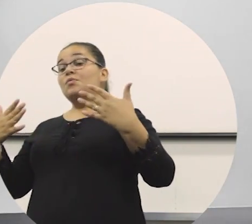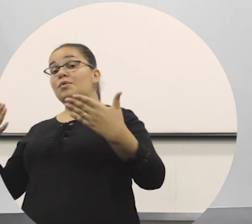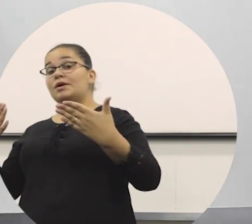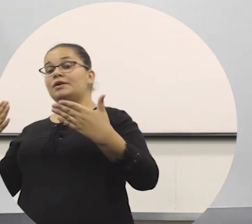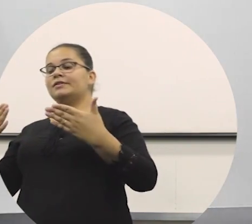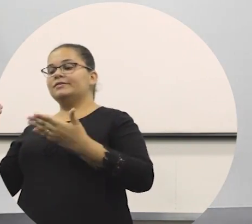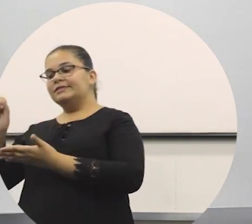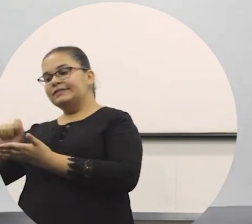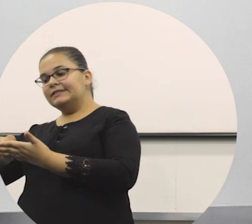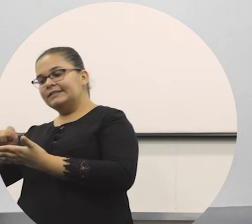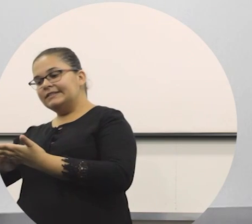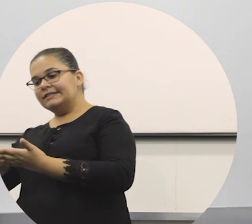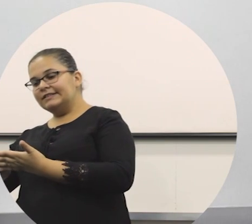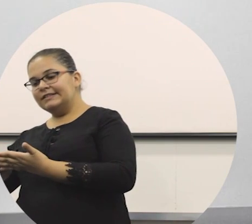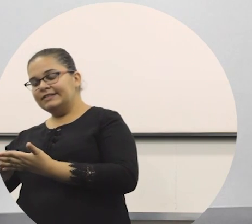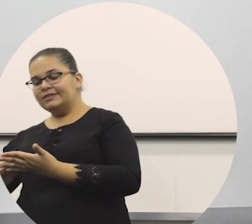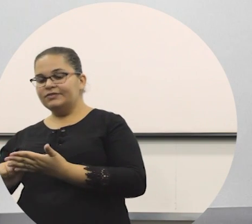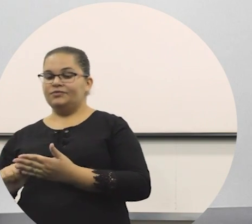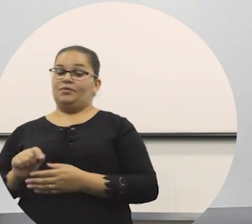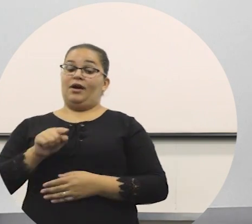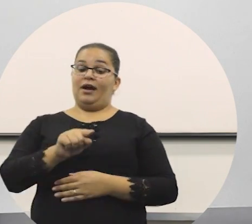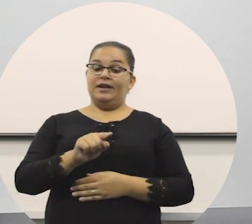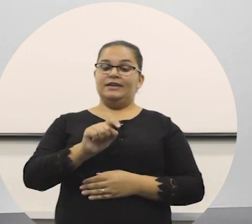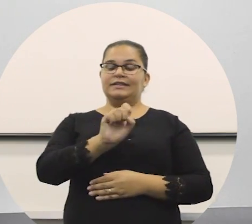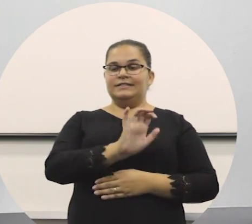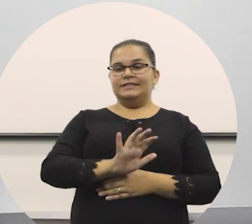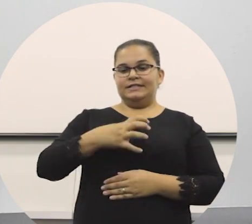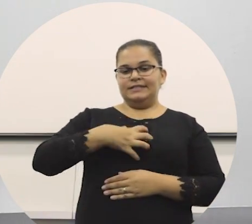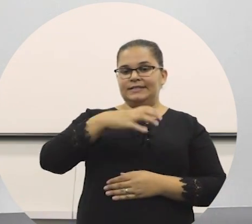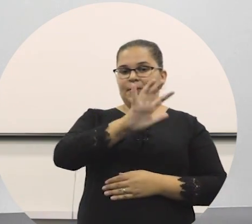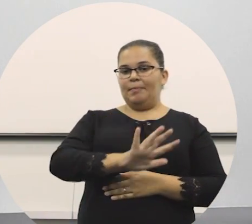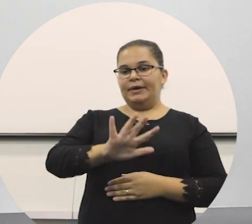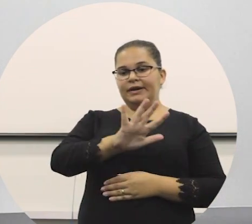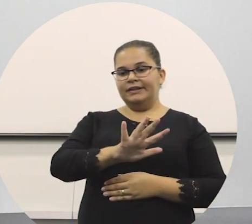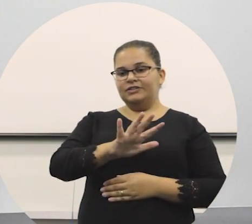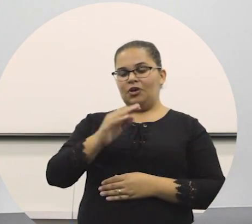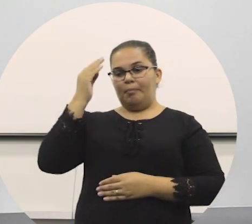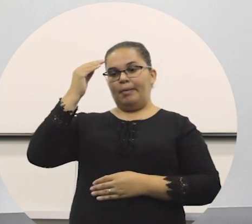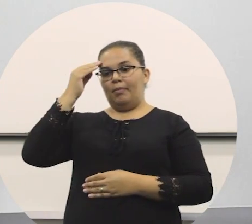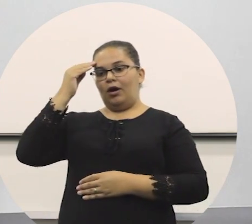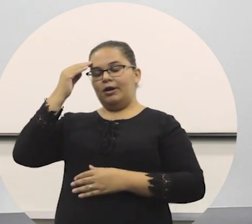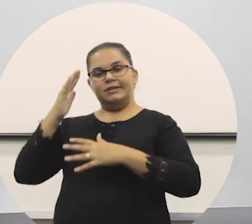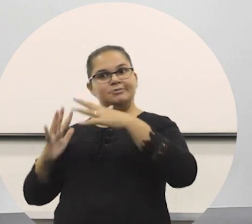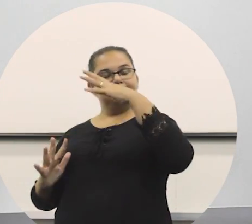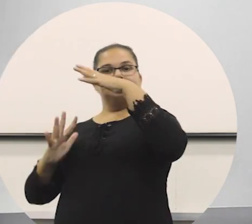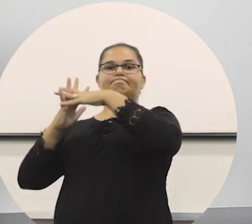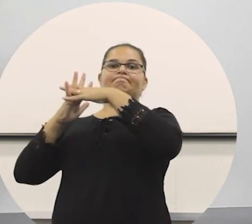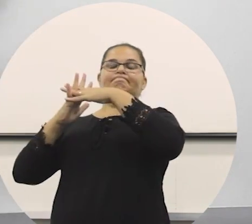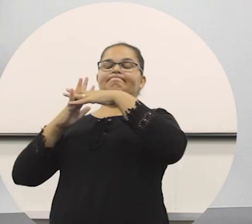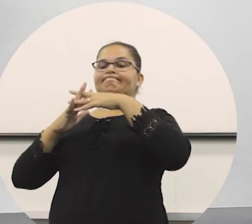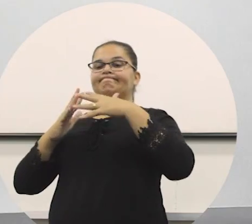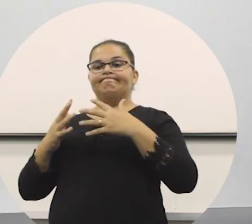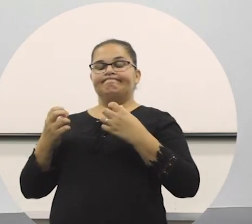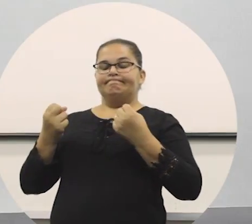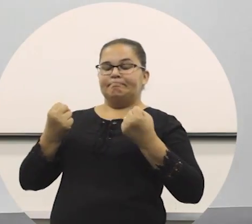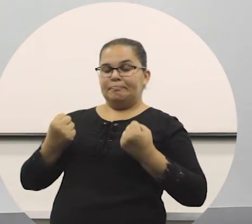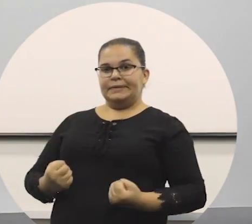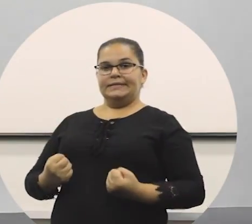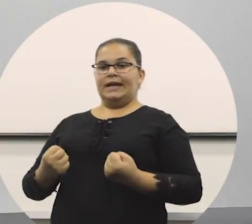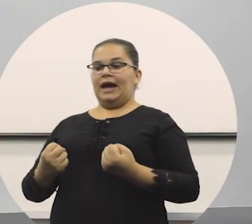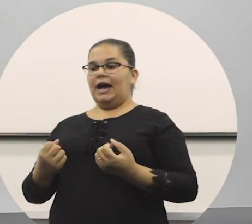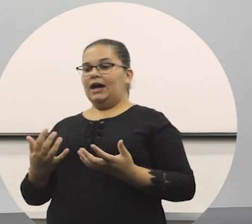ortográfico para o semântico, o meu componente de memória vai ficar sobrecarregado. Eu não tenho